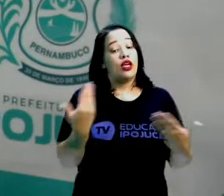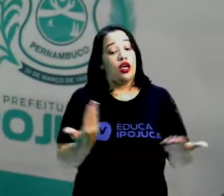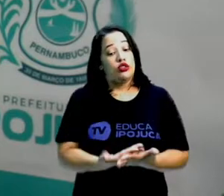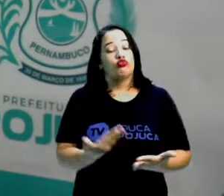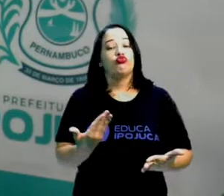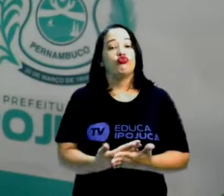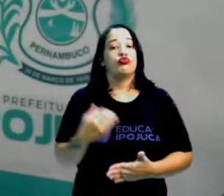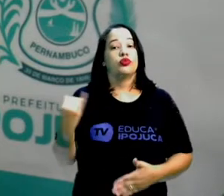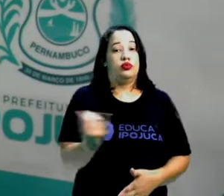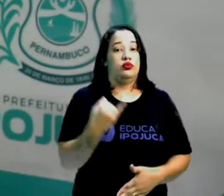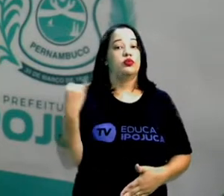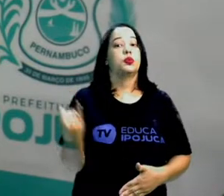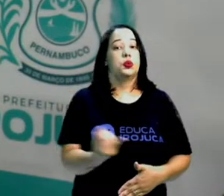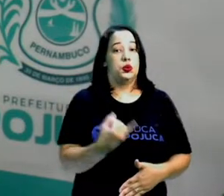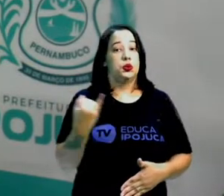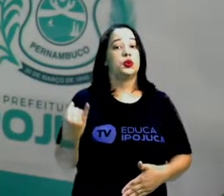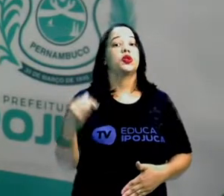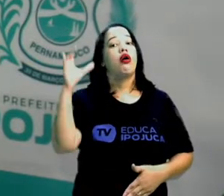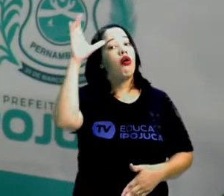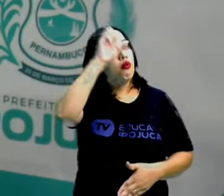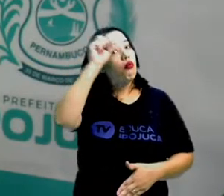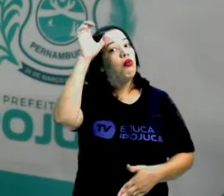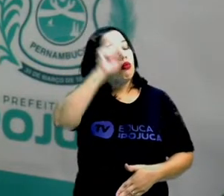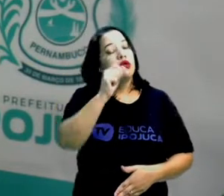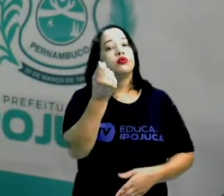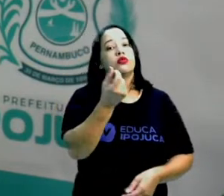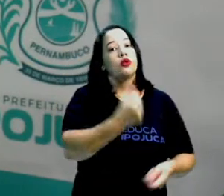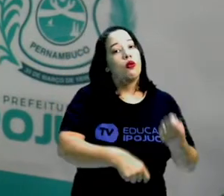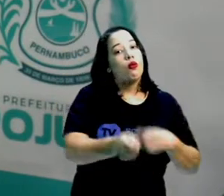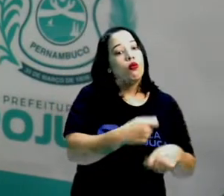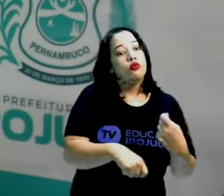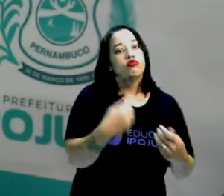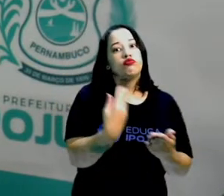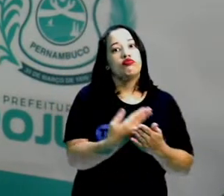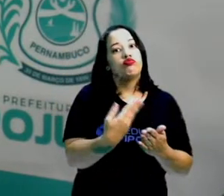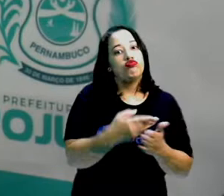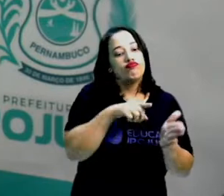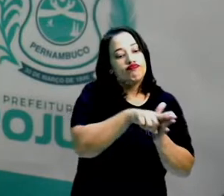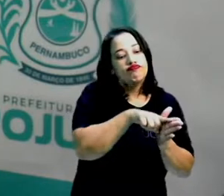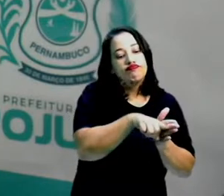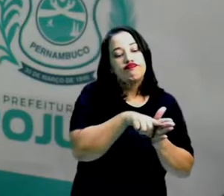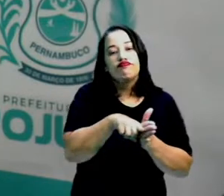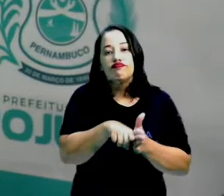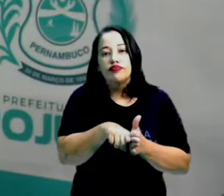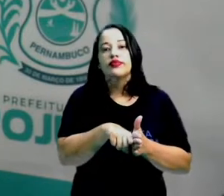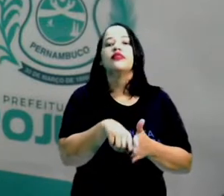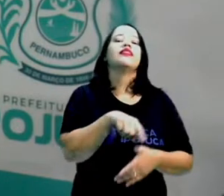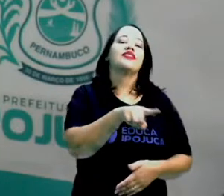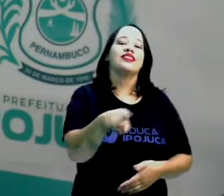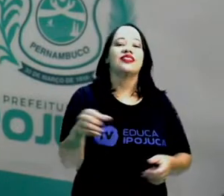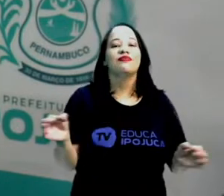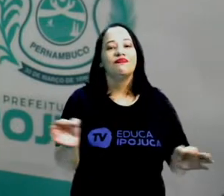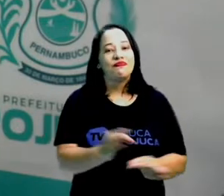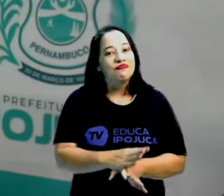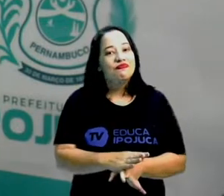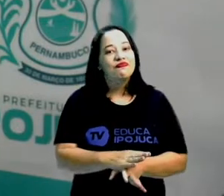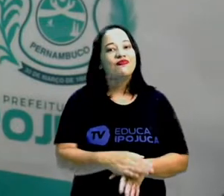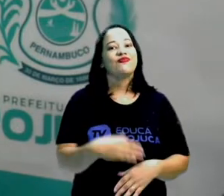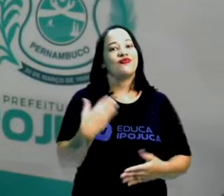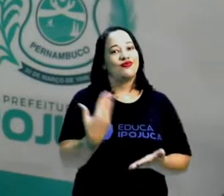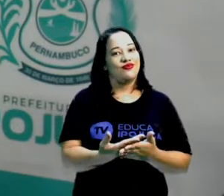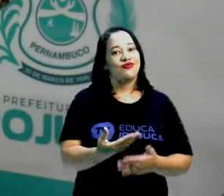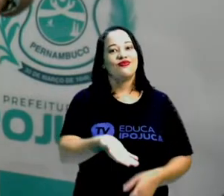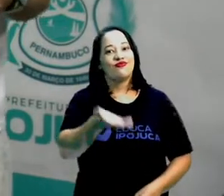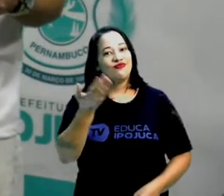uma lição de economia que é estudada até hoje. Então, estão prontos para a aula? Vamos